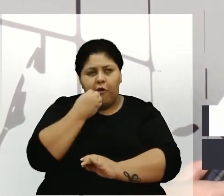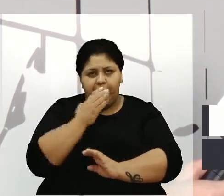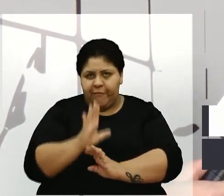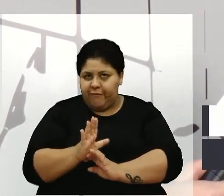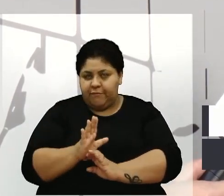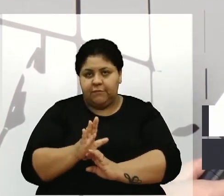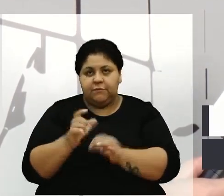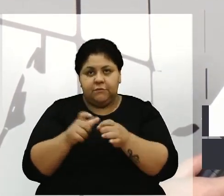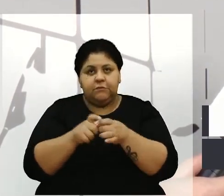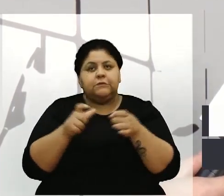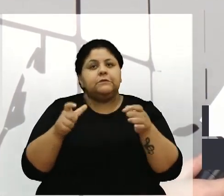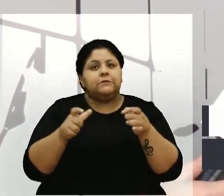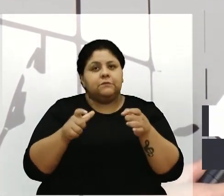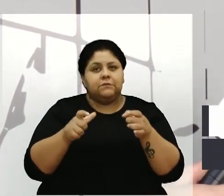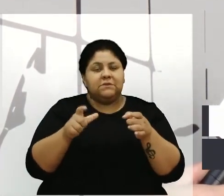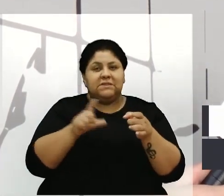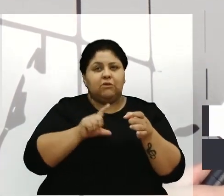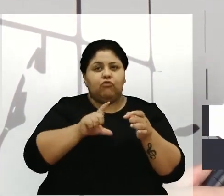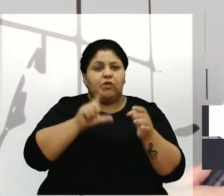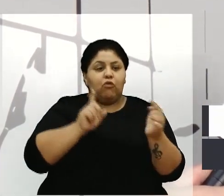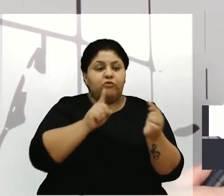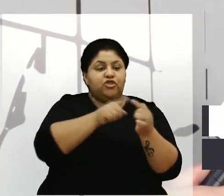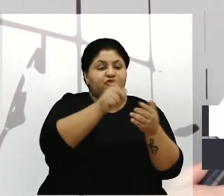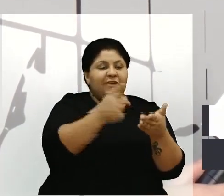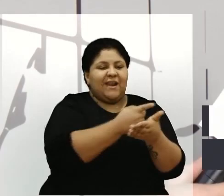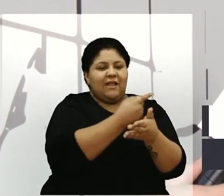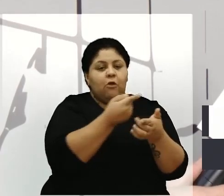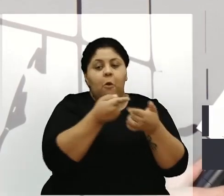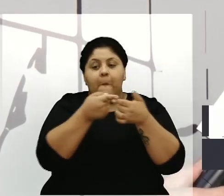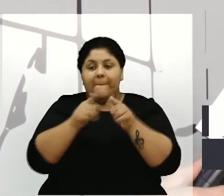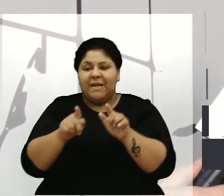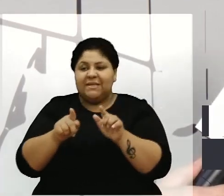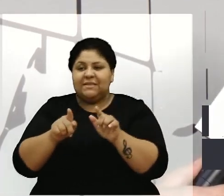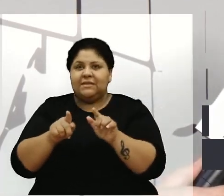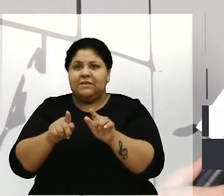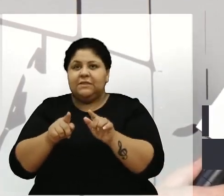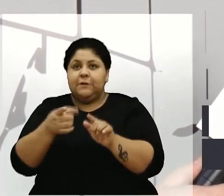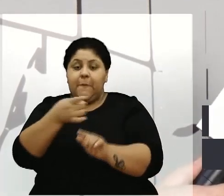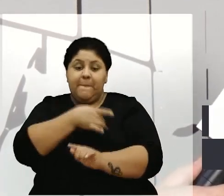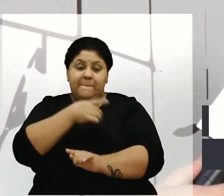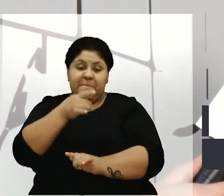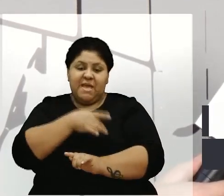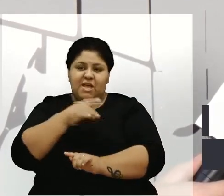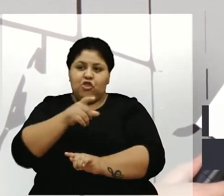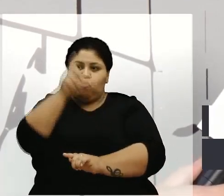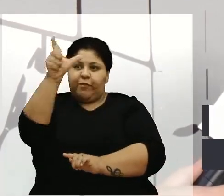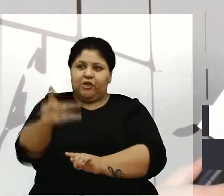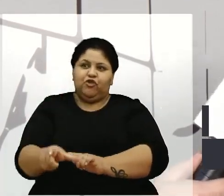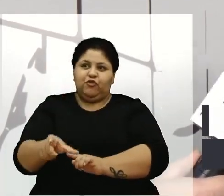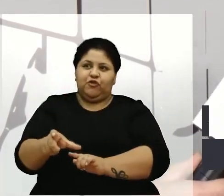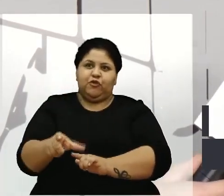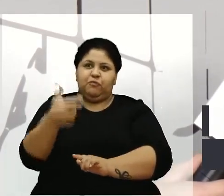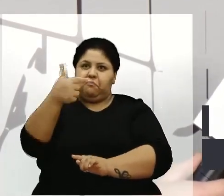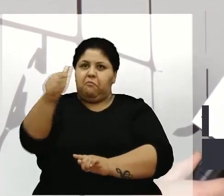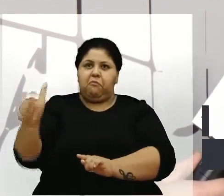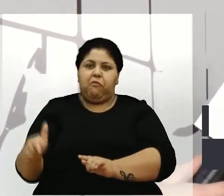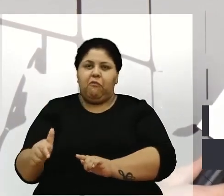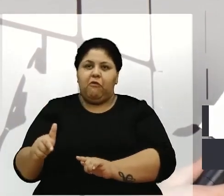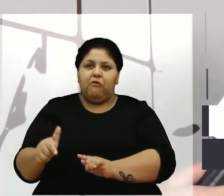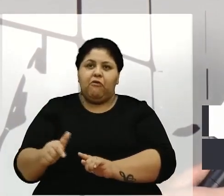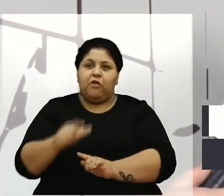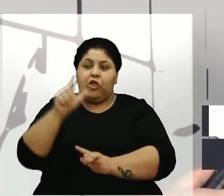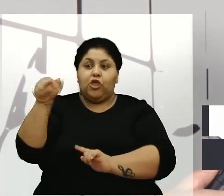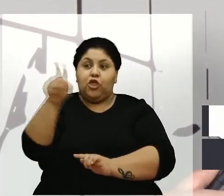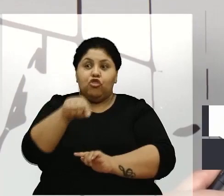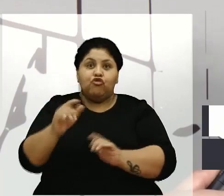maior parte das vezes, sem uma intenção ruim, mas acaba alarmando, contando para as pessoas alguma situação ou desabafando que nos